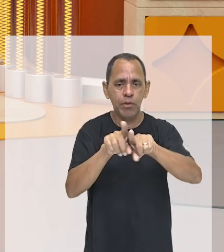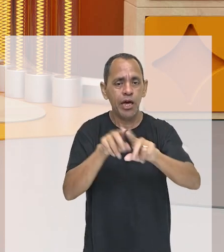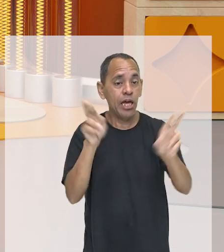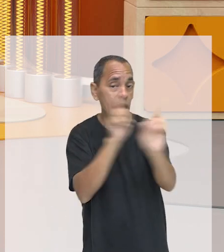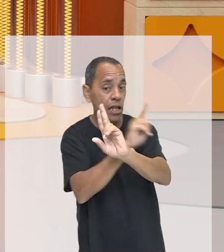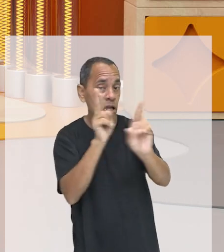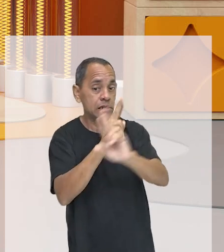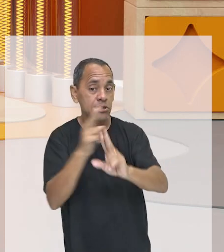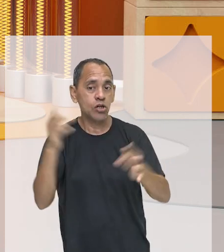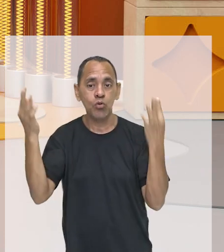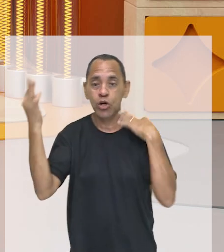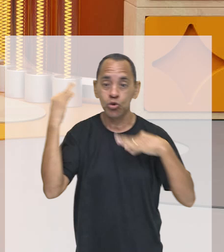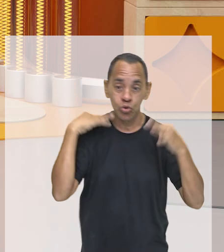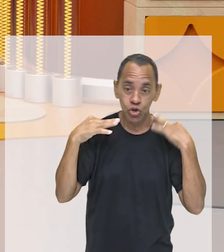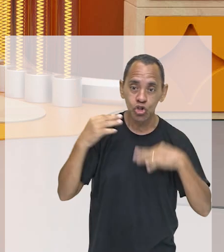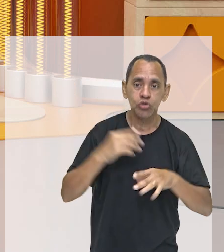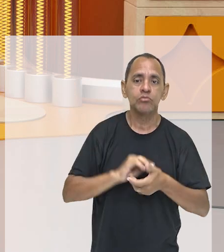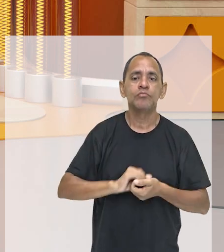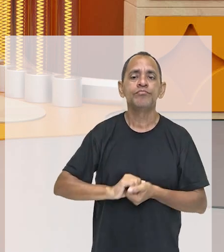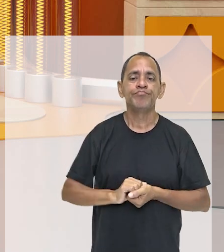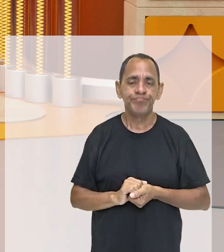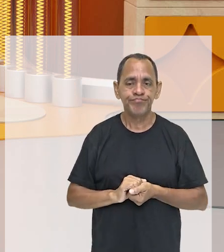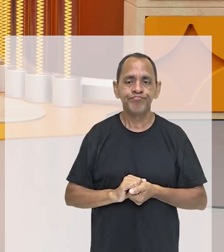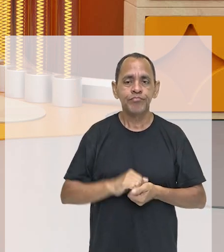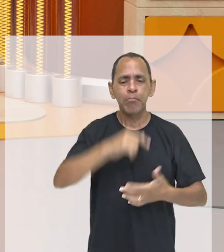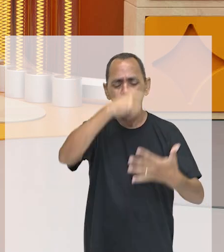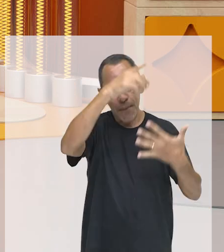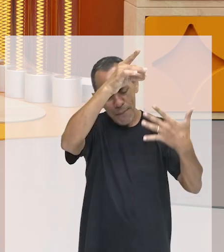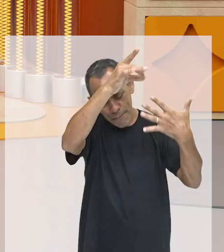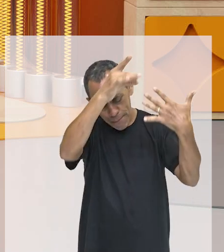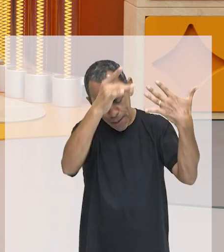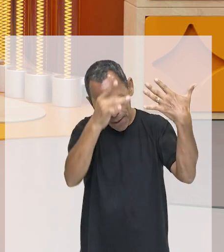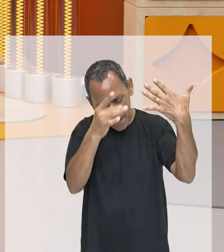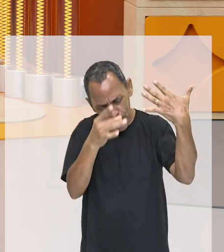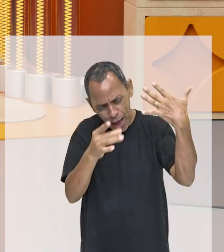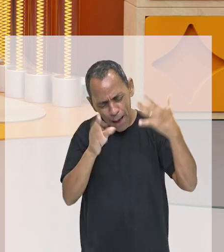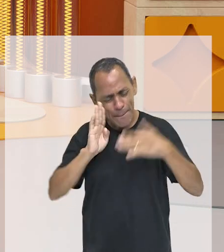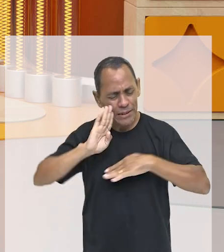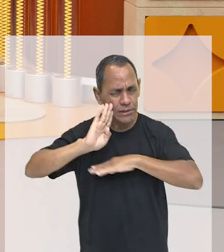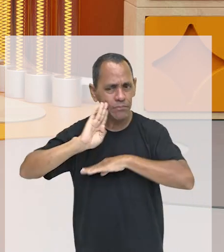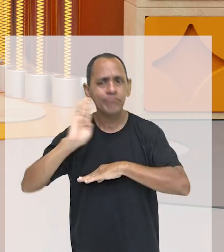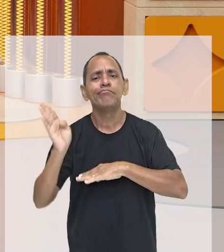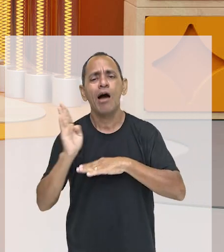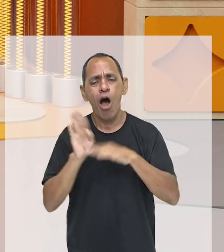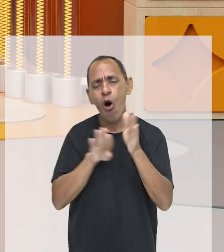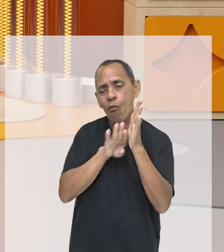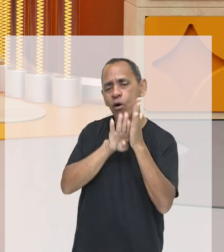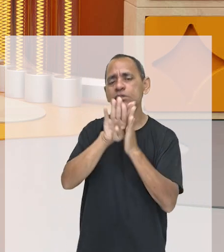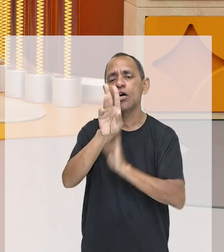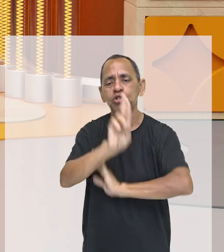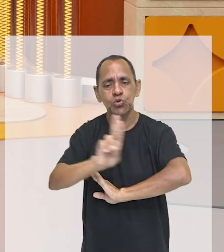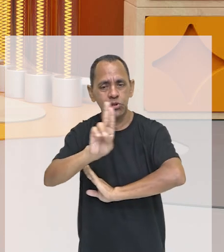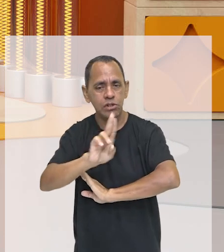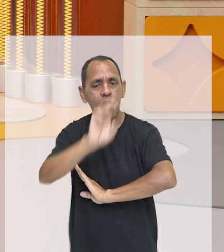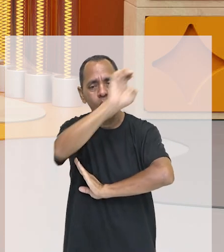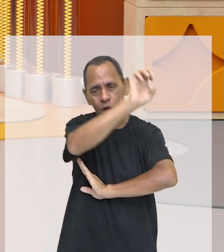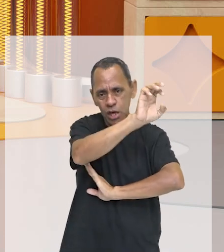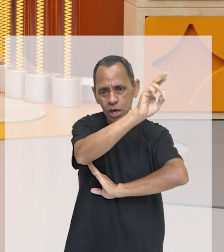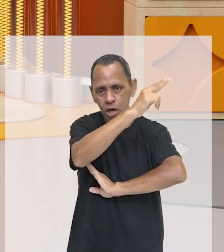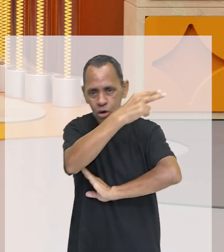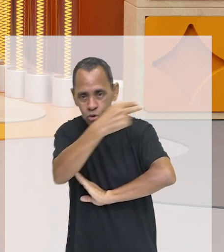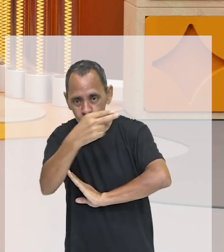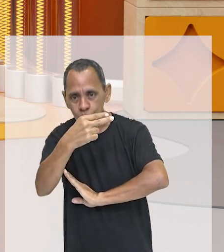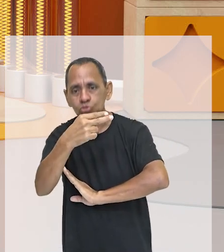Então, essas vão ser as principais vantagens, né, de se utilizar o euro, né, tendo essa moeda única em